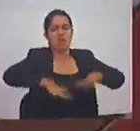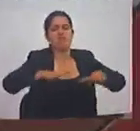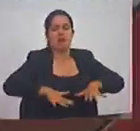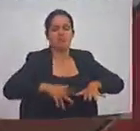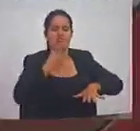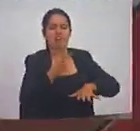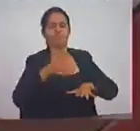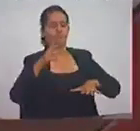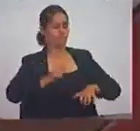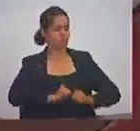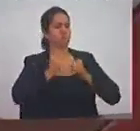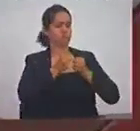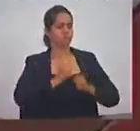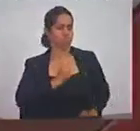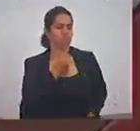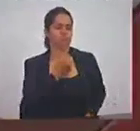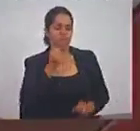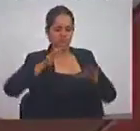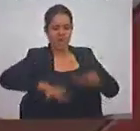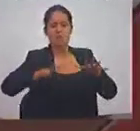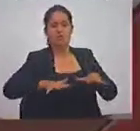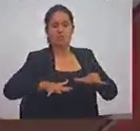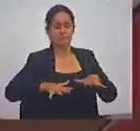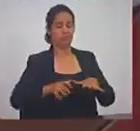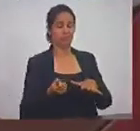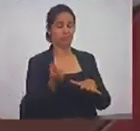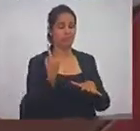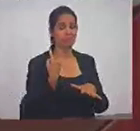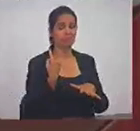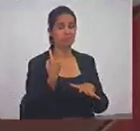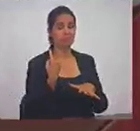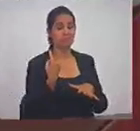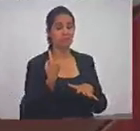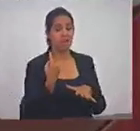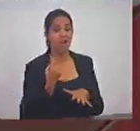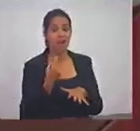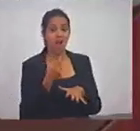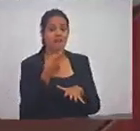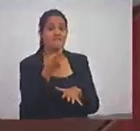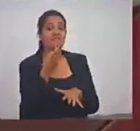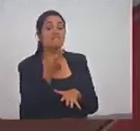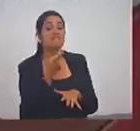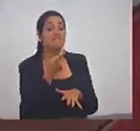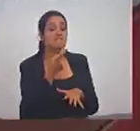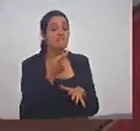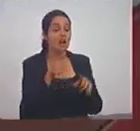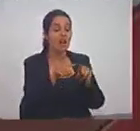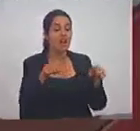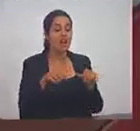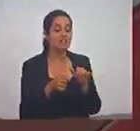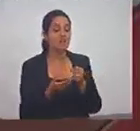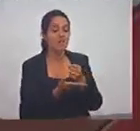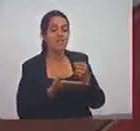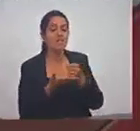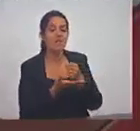doutor Ali e o prefeito, falando de cestas básicas, que as cestas básicas eram R$38, quem comia aquelas cestas básicas? É um absurdo, uma